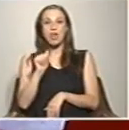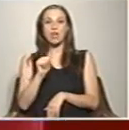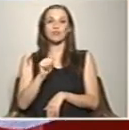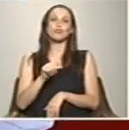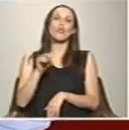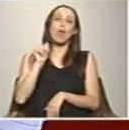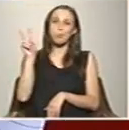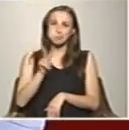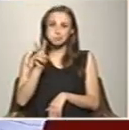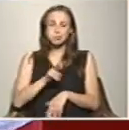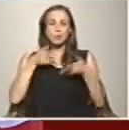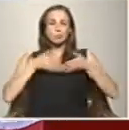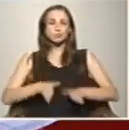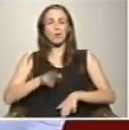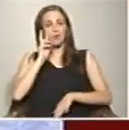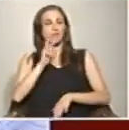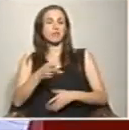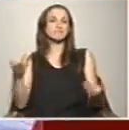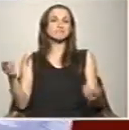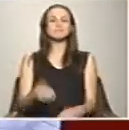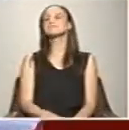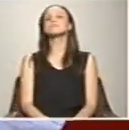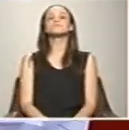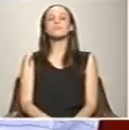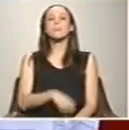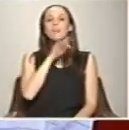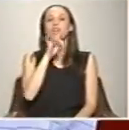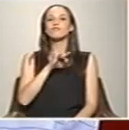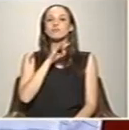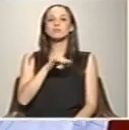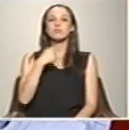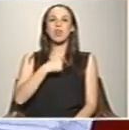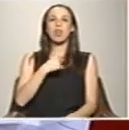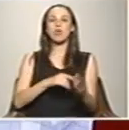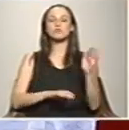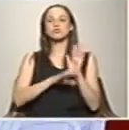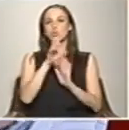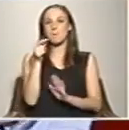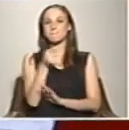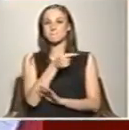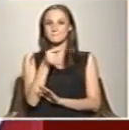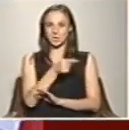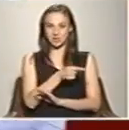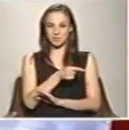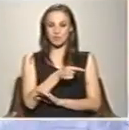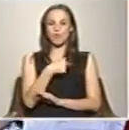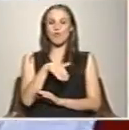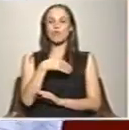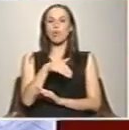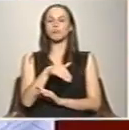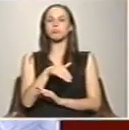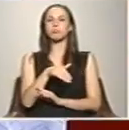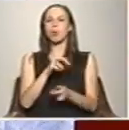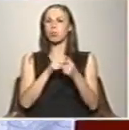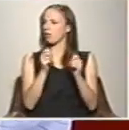portanto, eu julgo que se as famílias tiverem condições mínimas, elas mesmas encarregar-se-ão de resolver muitos